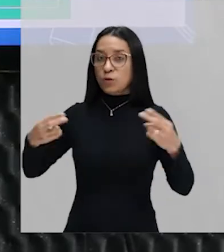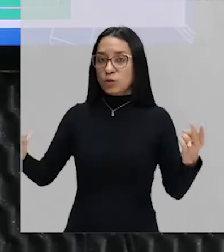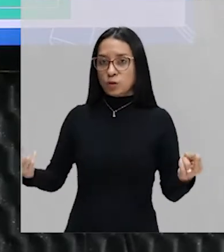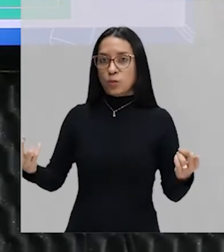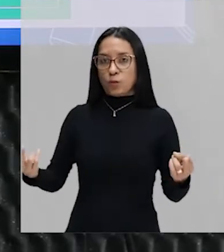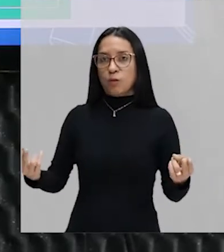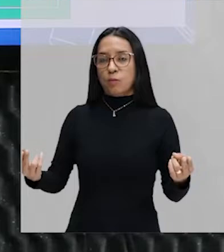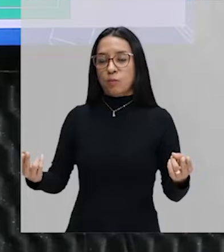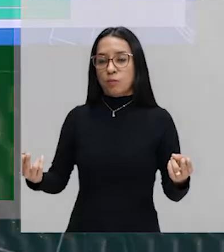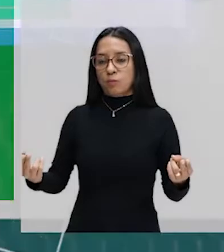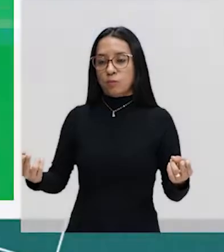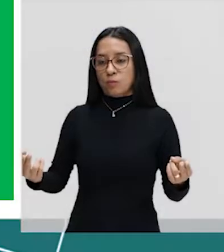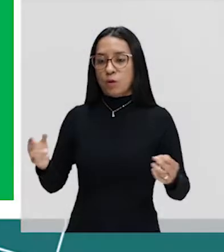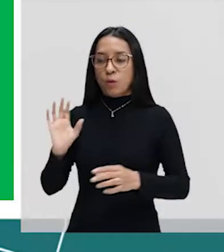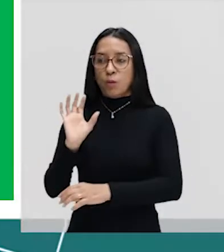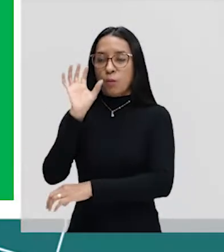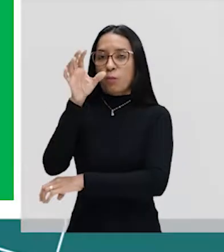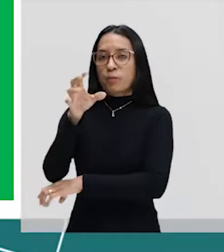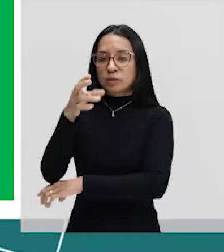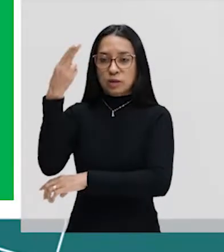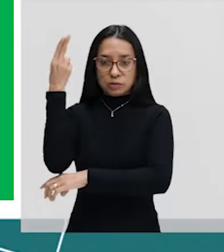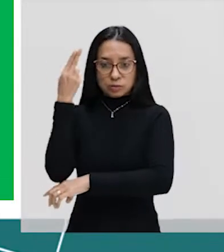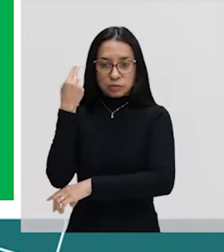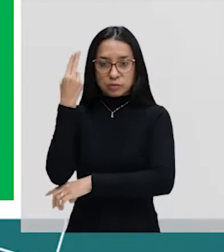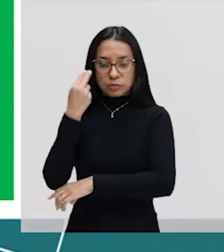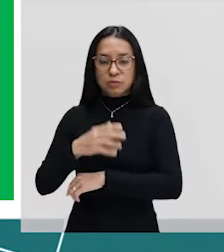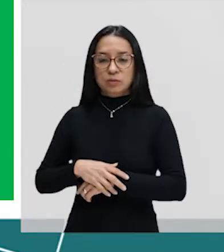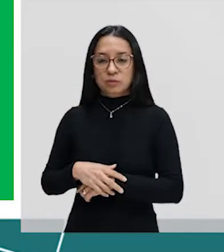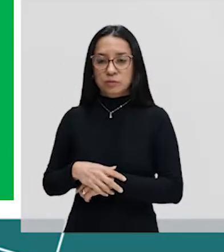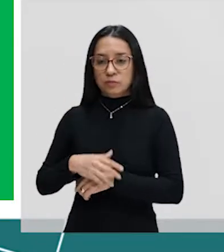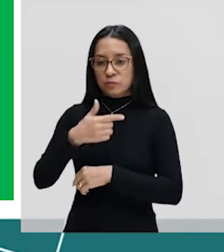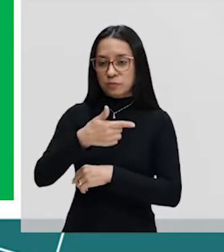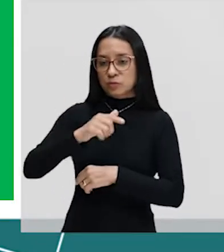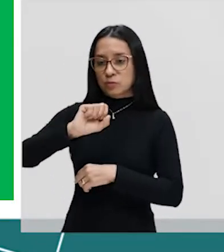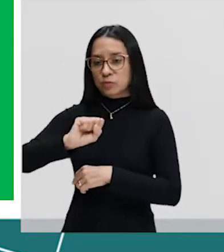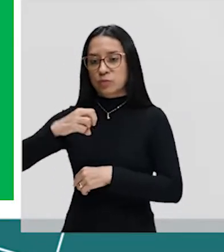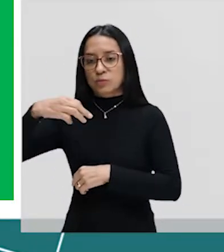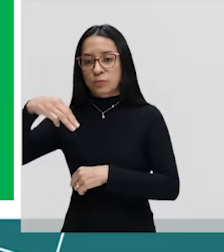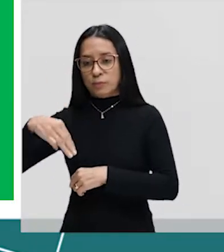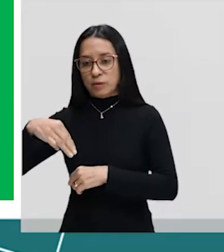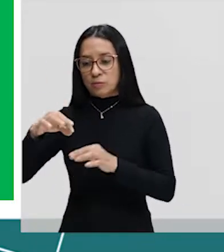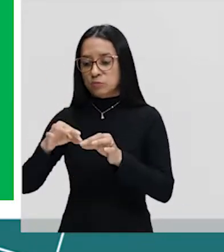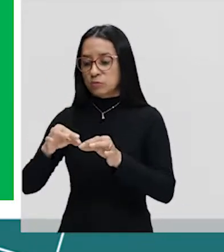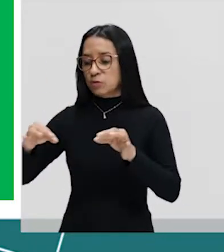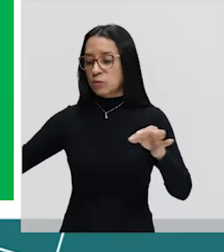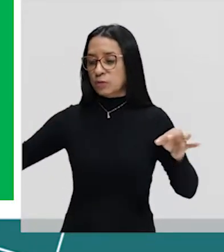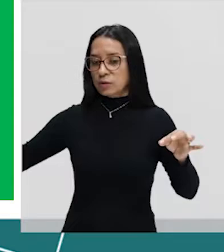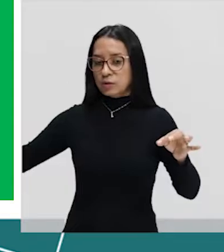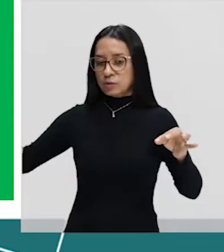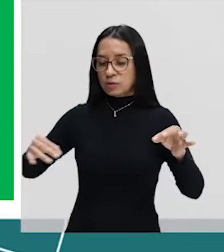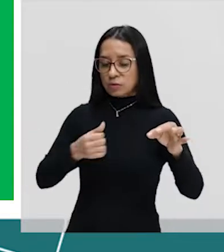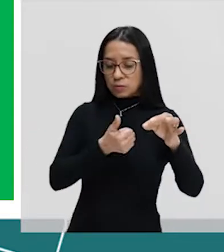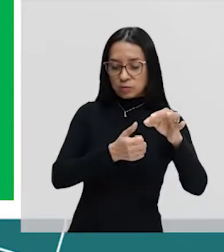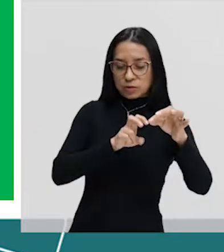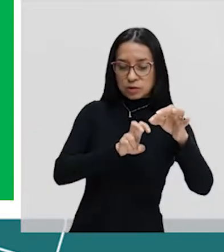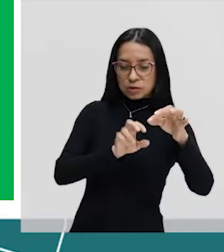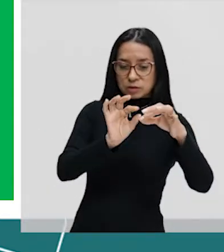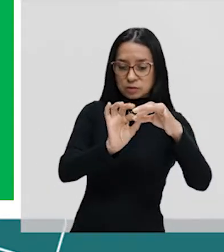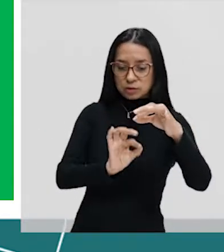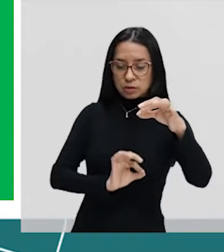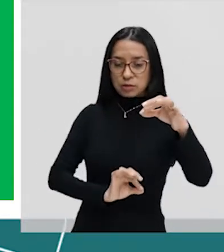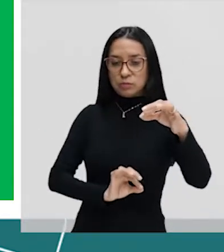basquete normal, do basquete convencional, 28 metros de comprimento por 15 metros de